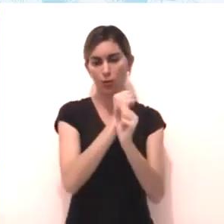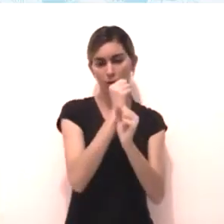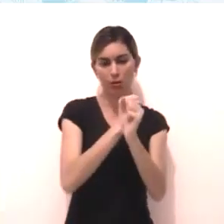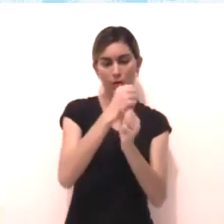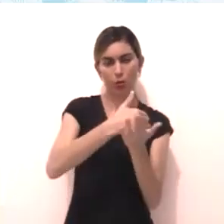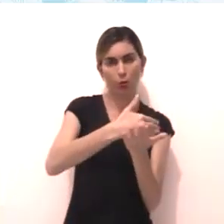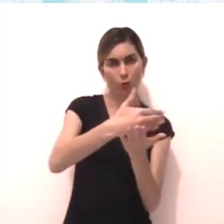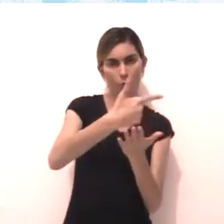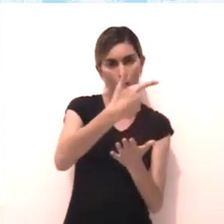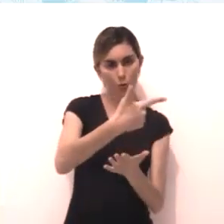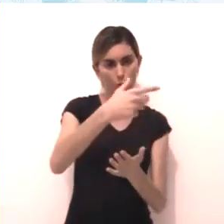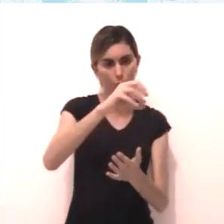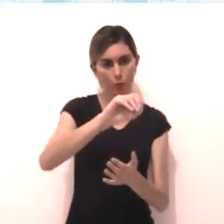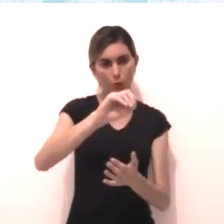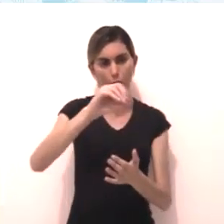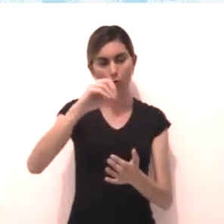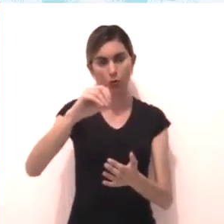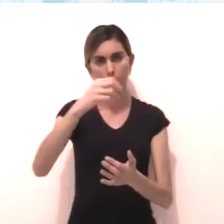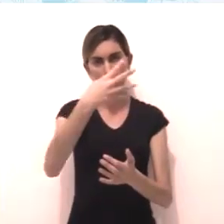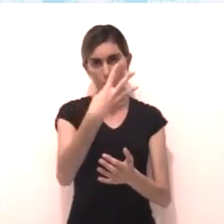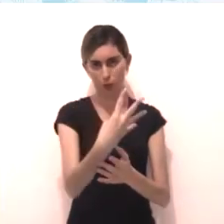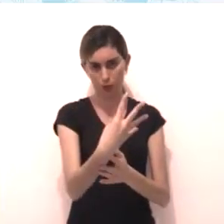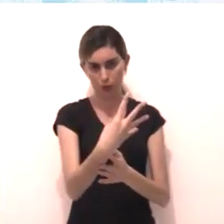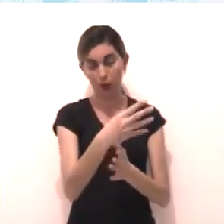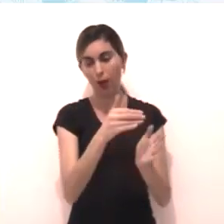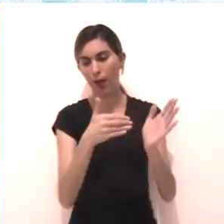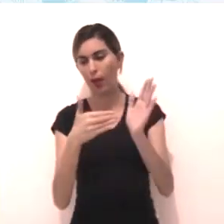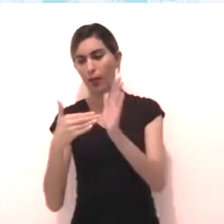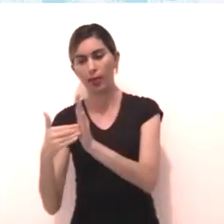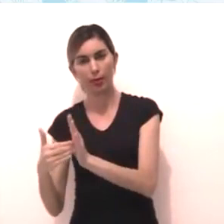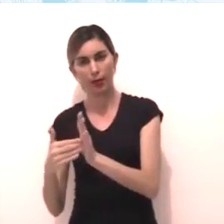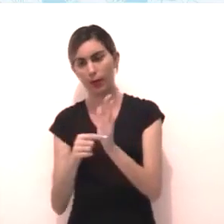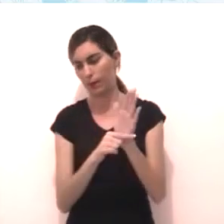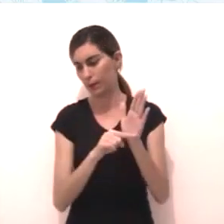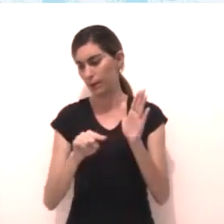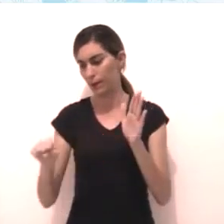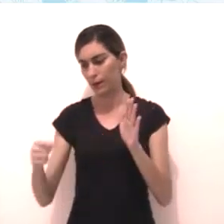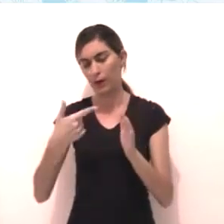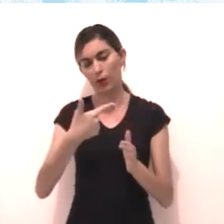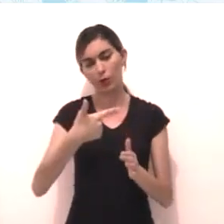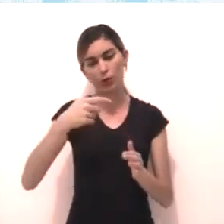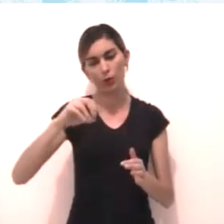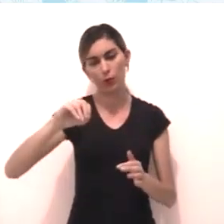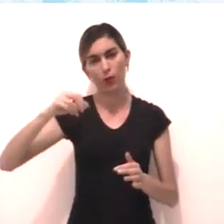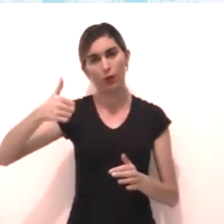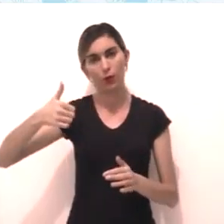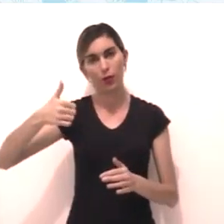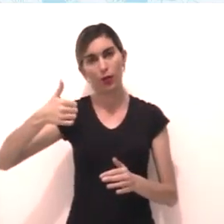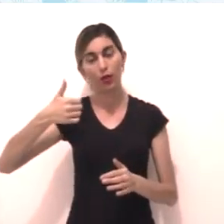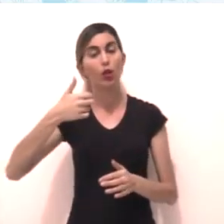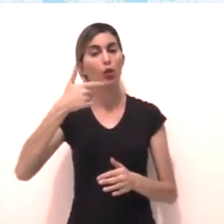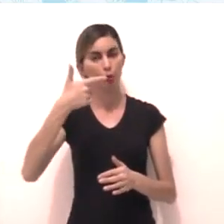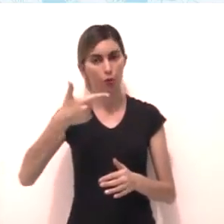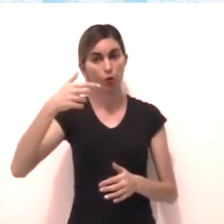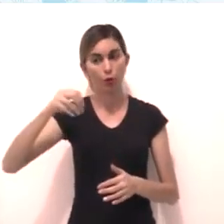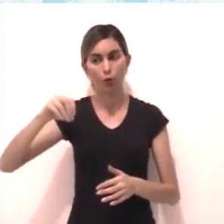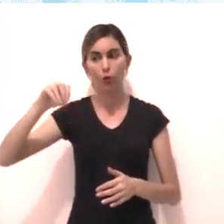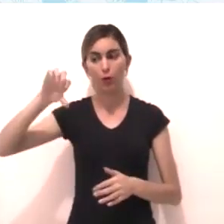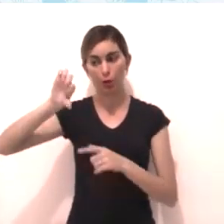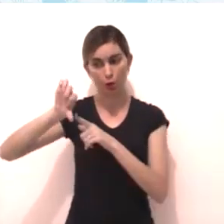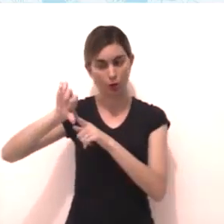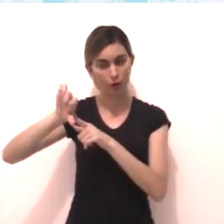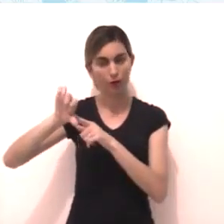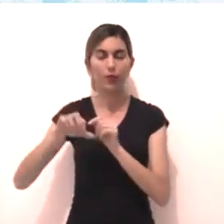anos, iniciando em 2004 até 2009. No